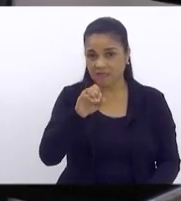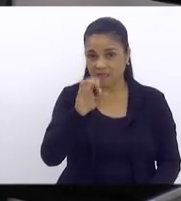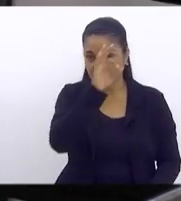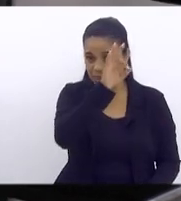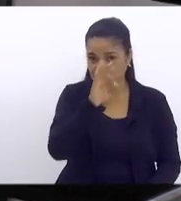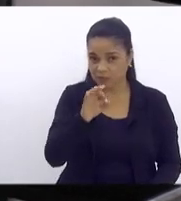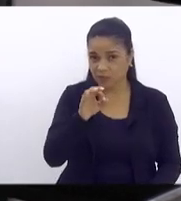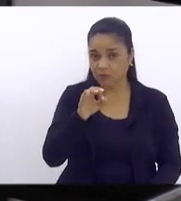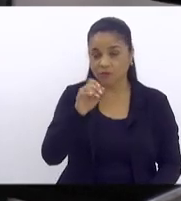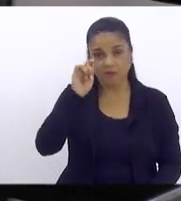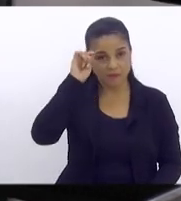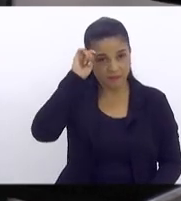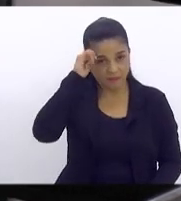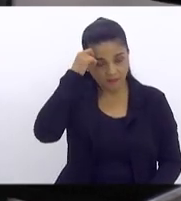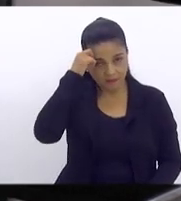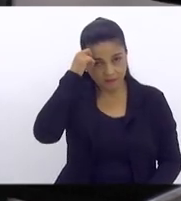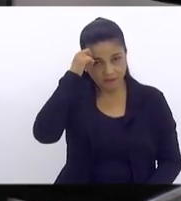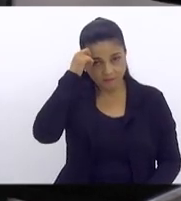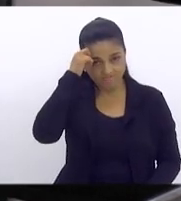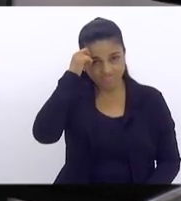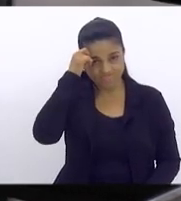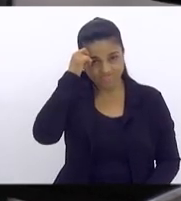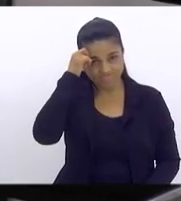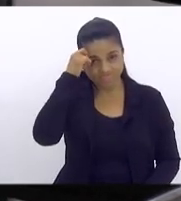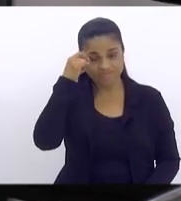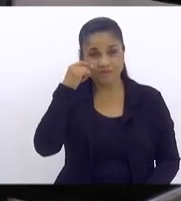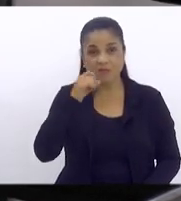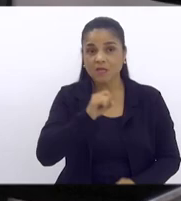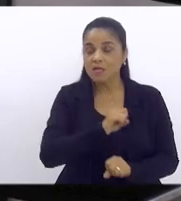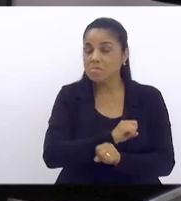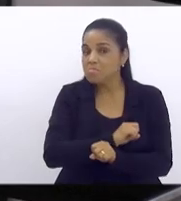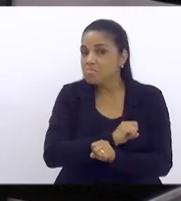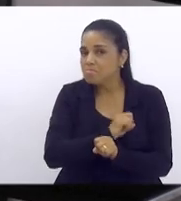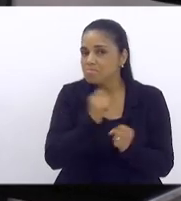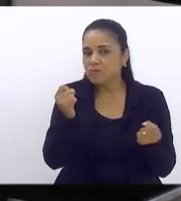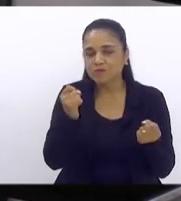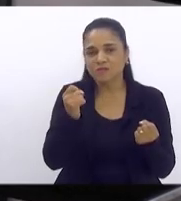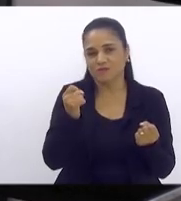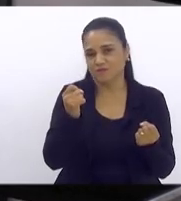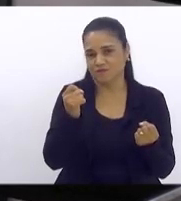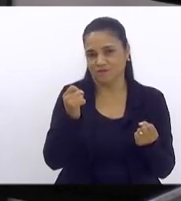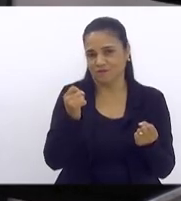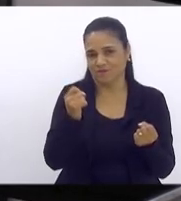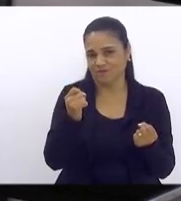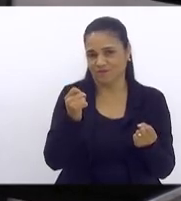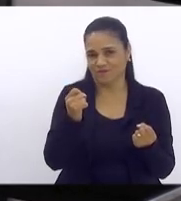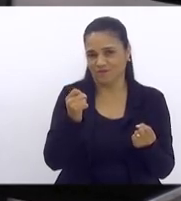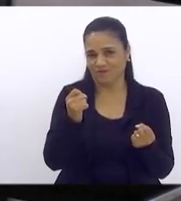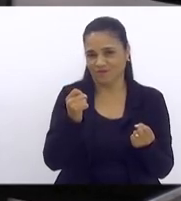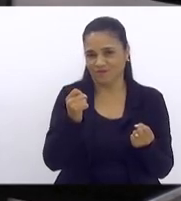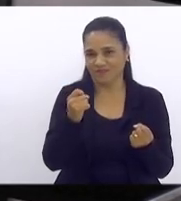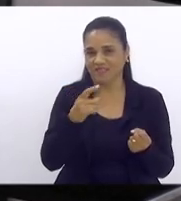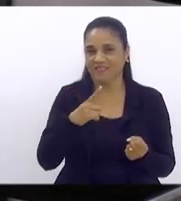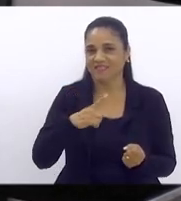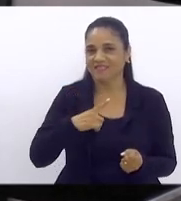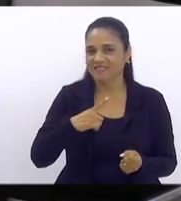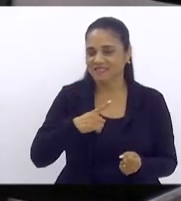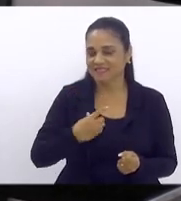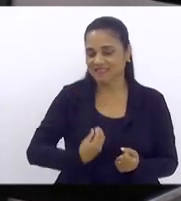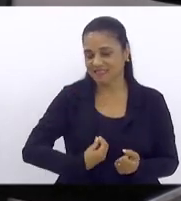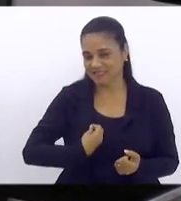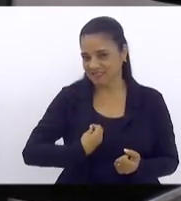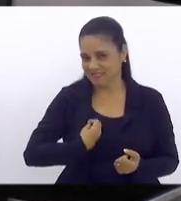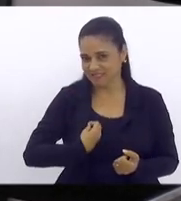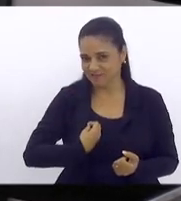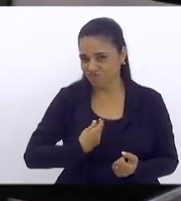negras. Evidentemente que é quase impossível a gente não imaginar que exista algum tipo de